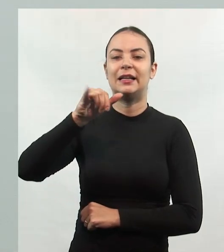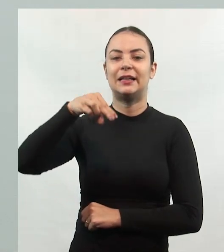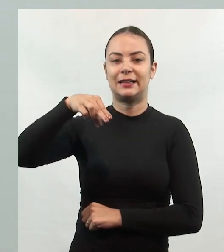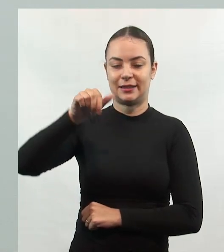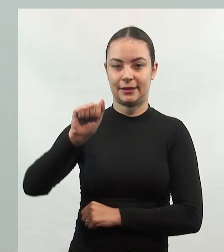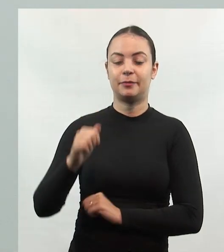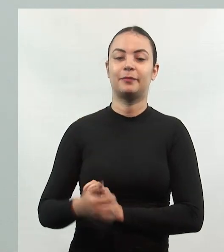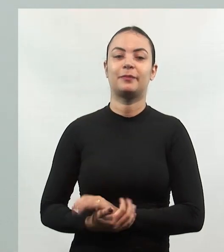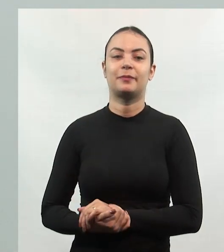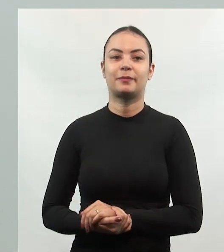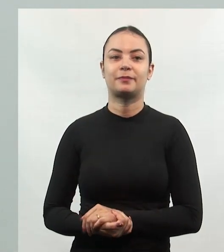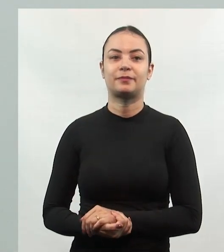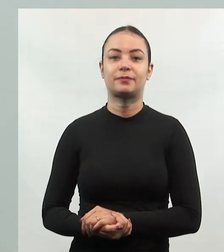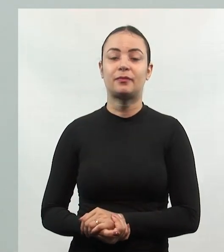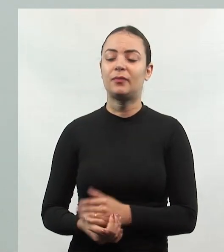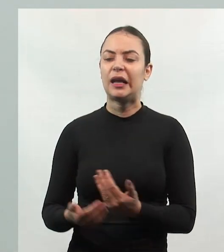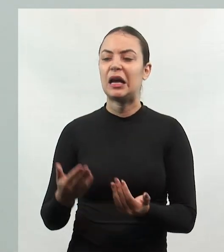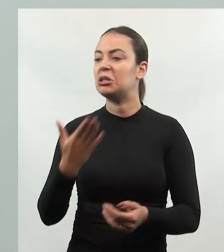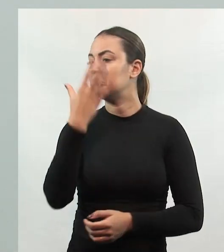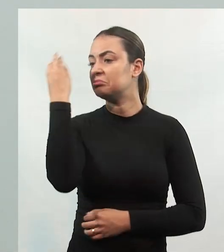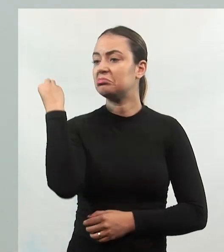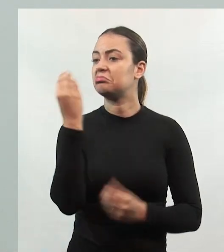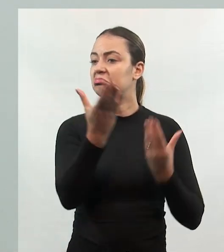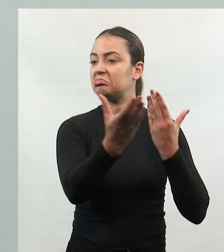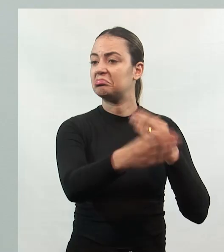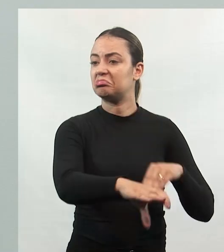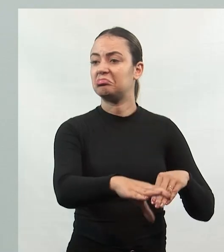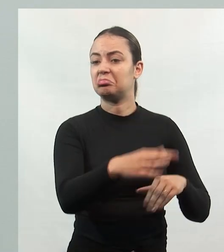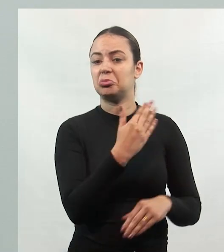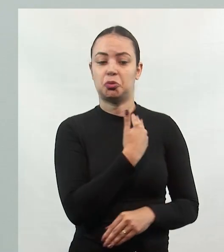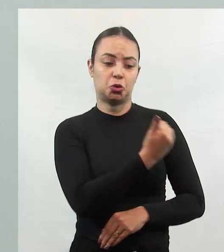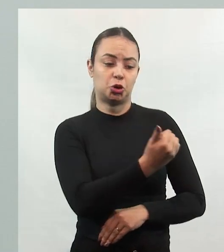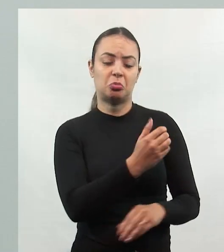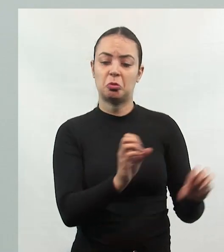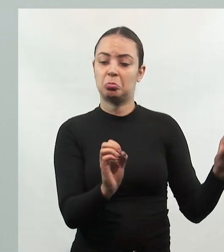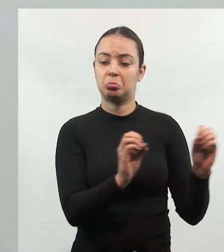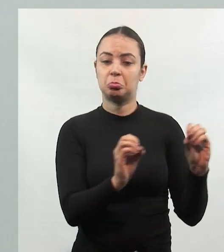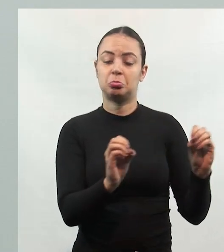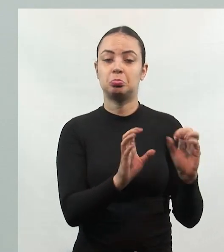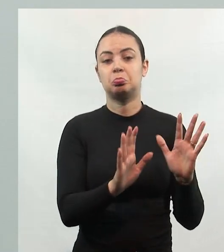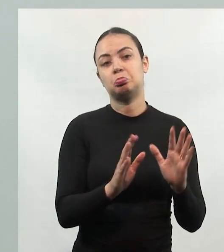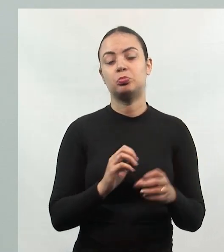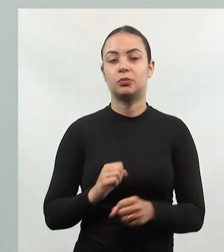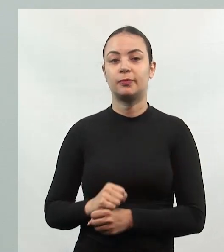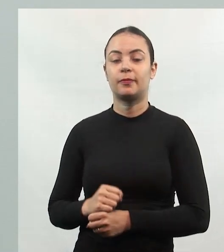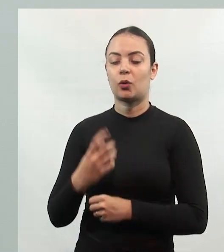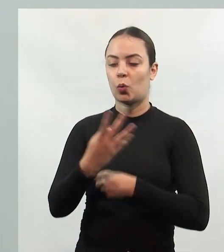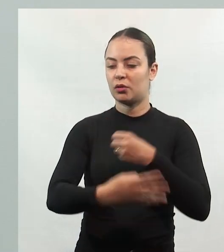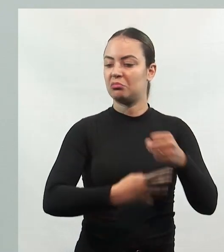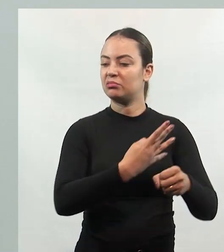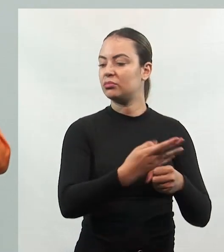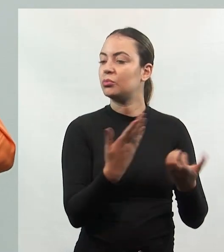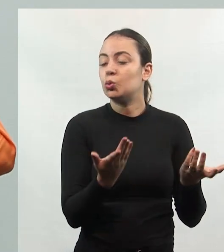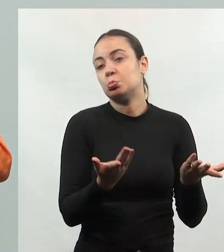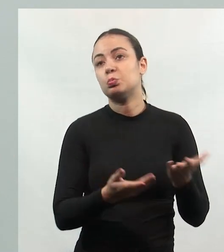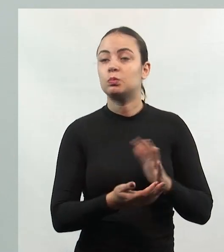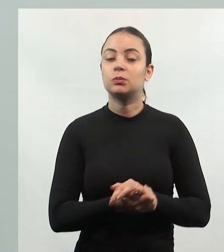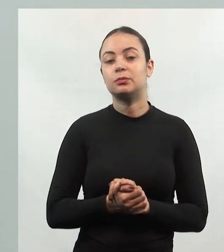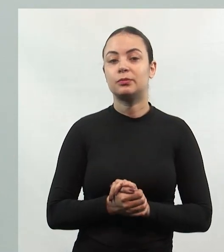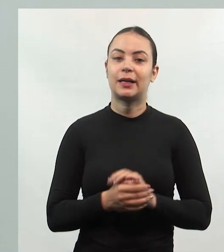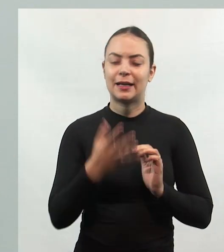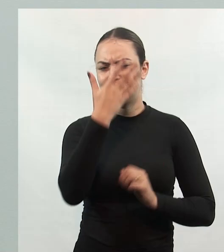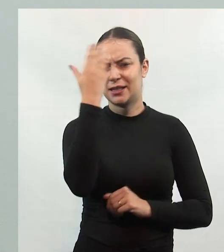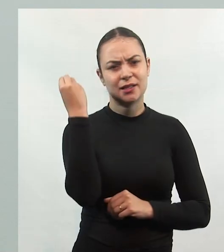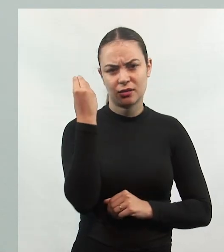para estagiar, trabalhava lá com a professora Valterlina Brasil. Um abraço, professora doutora Valterlina, maravilhosa, professora